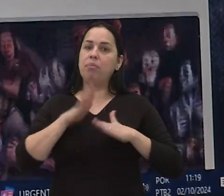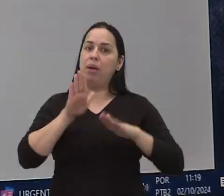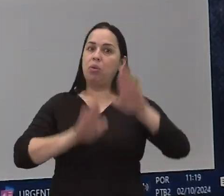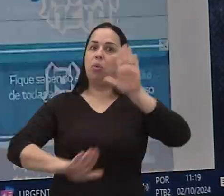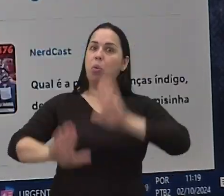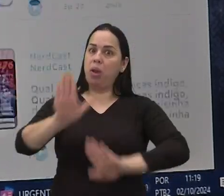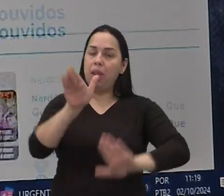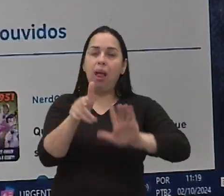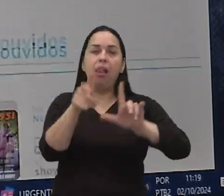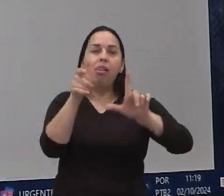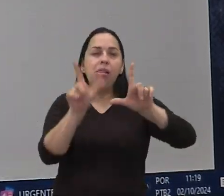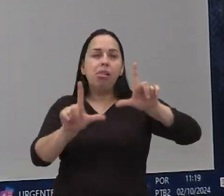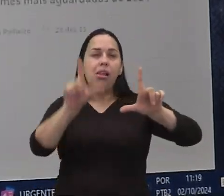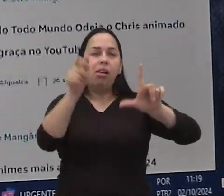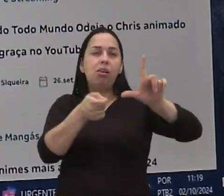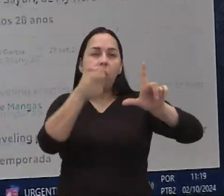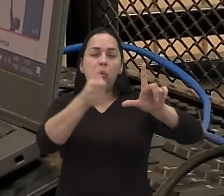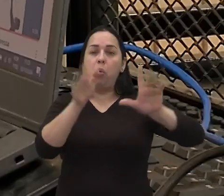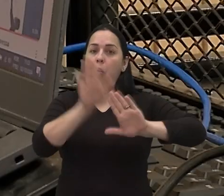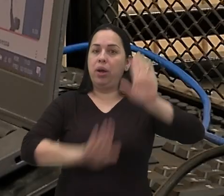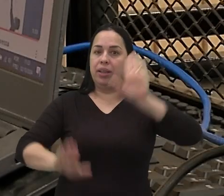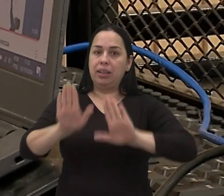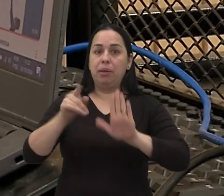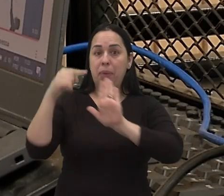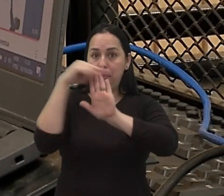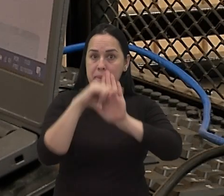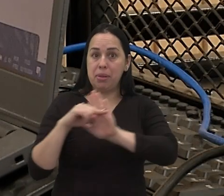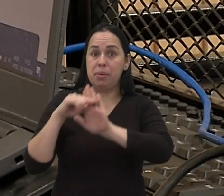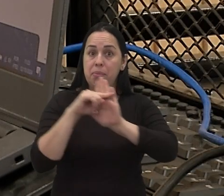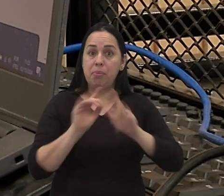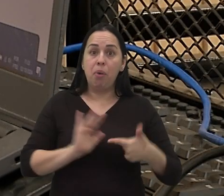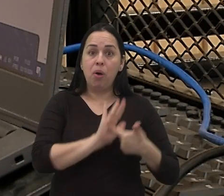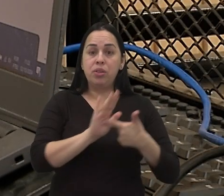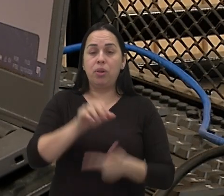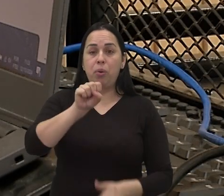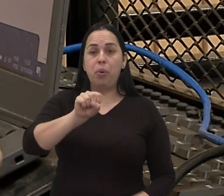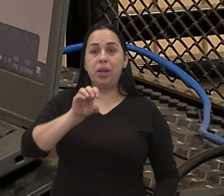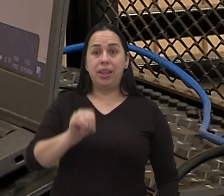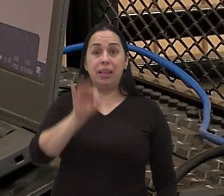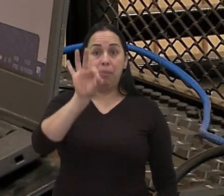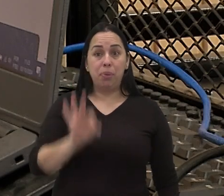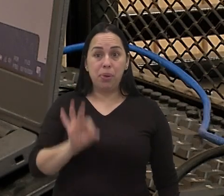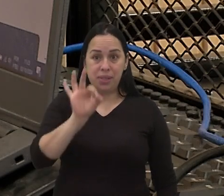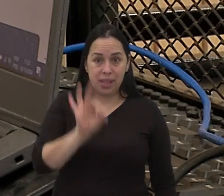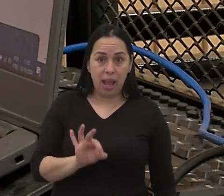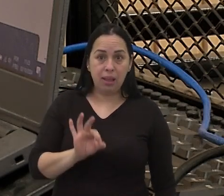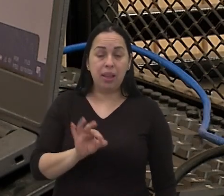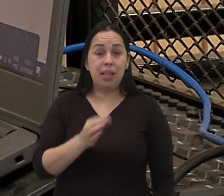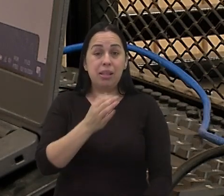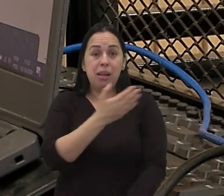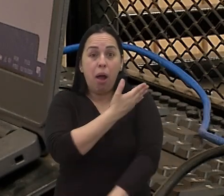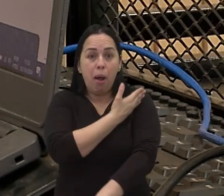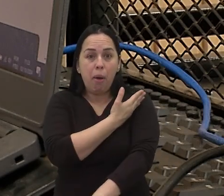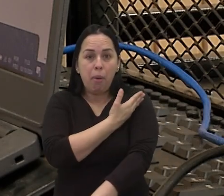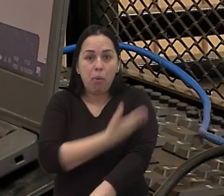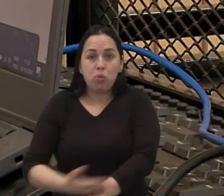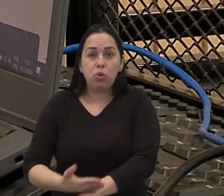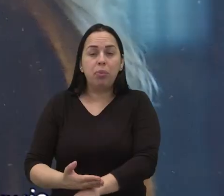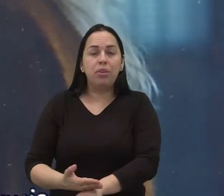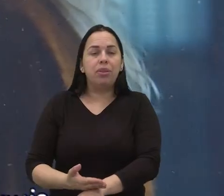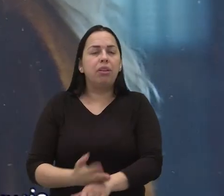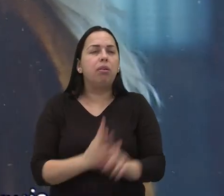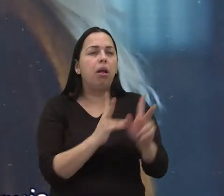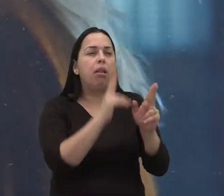ao consumo excessivo de conteúdo. Ainda segundo a pesquisa, 80% das pessoas têm o costume de